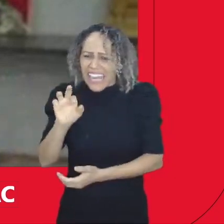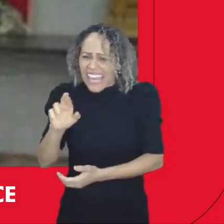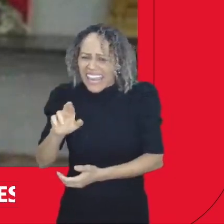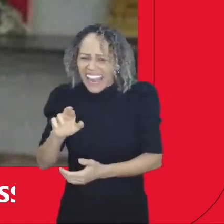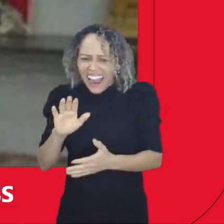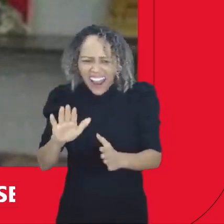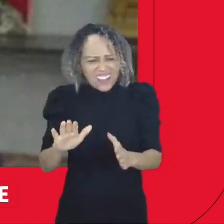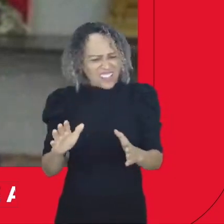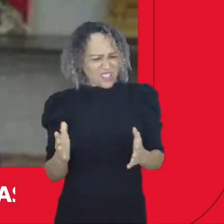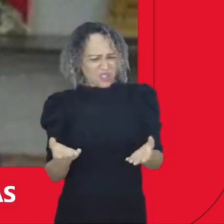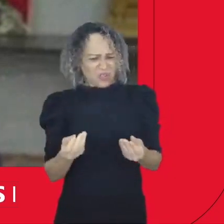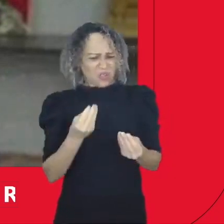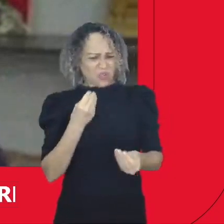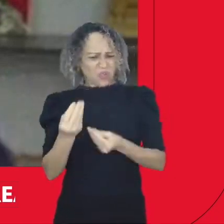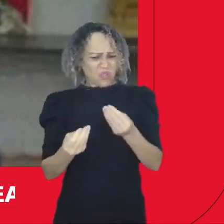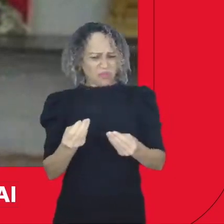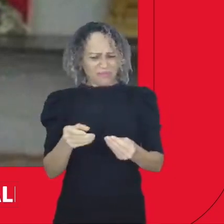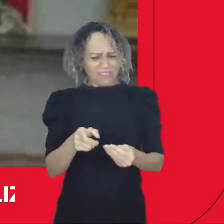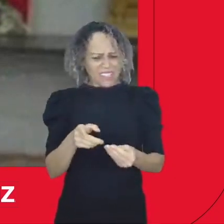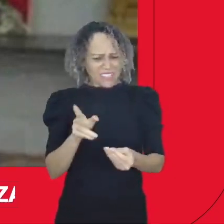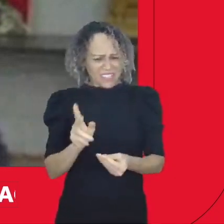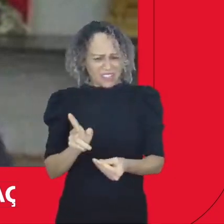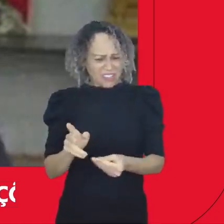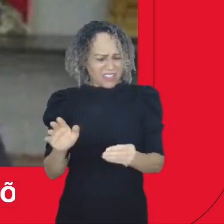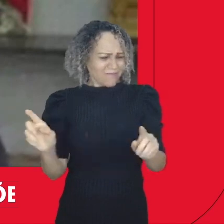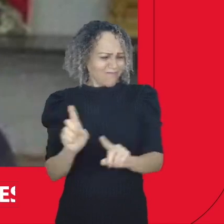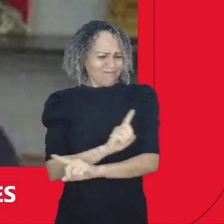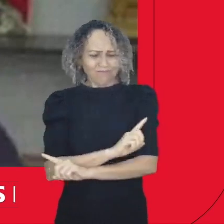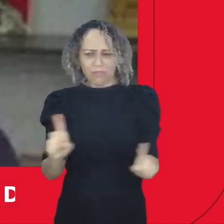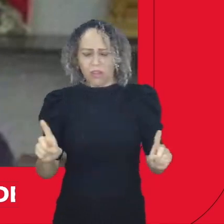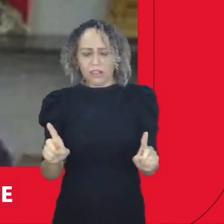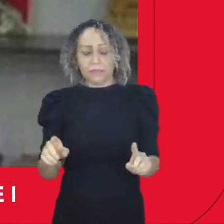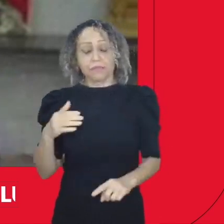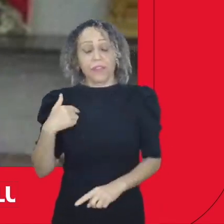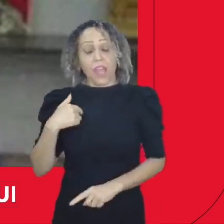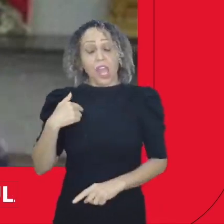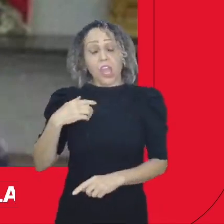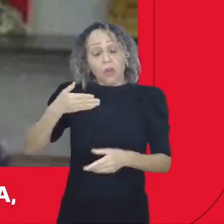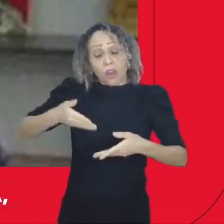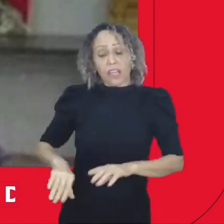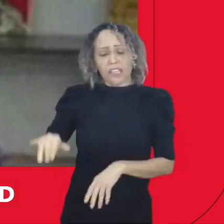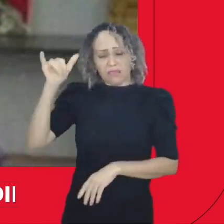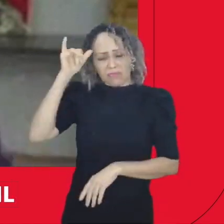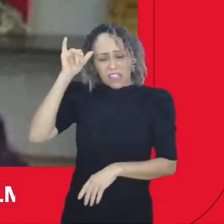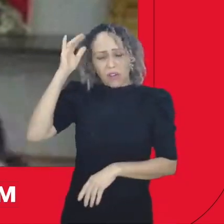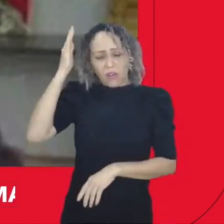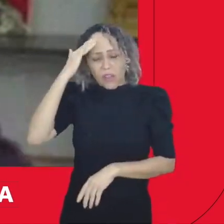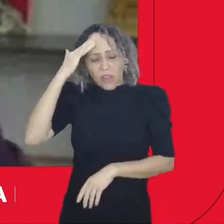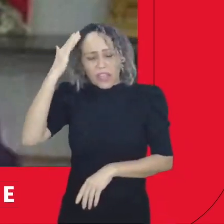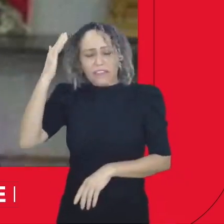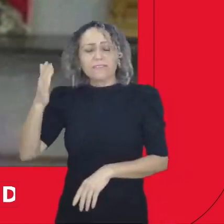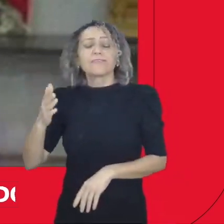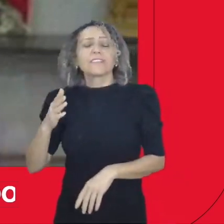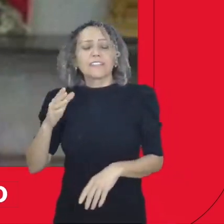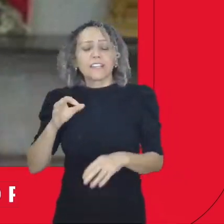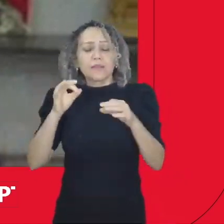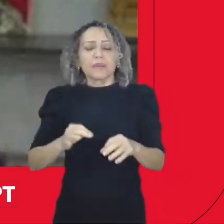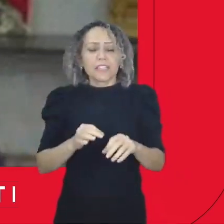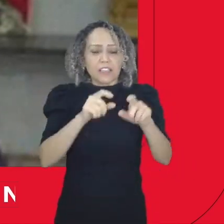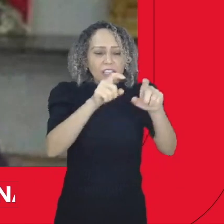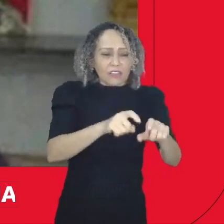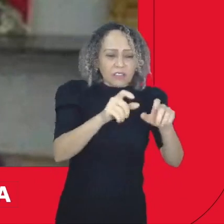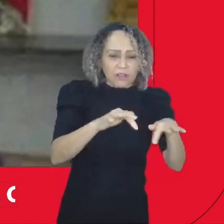interior, como eu sei como é que as coisas funcionam, eu sei exatamente o que a agricultura familiar, o que o campo gaúcho precisa